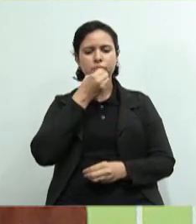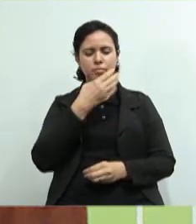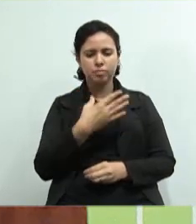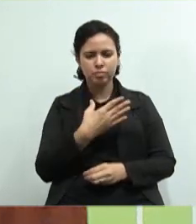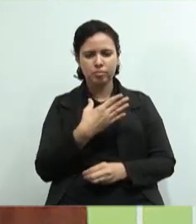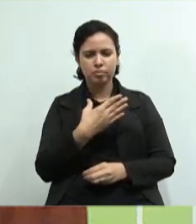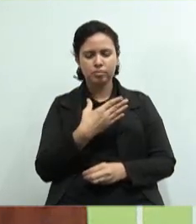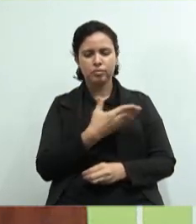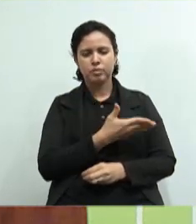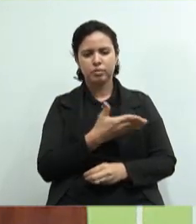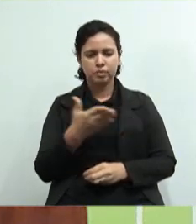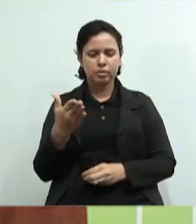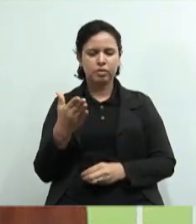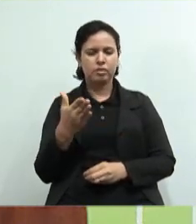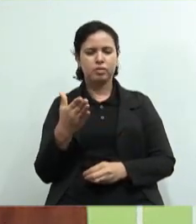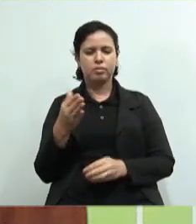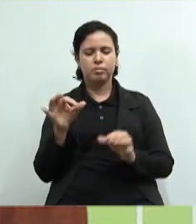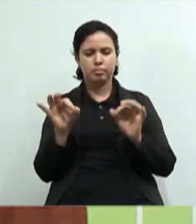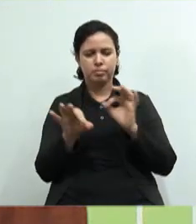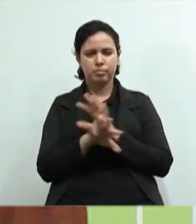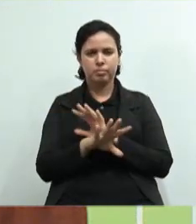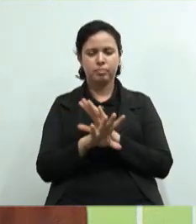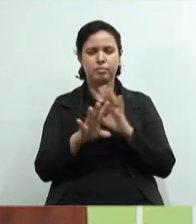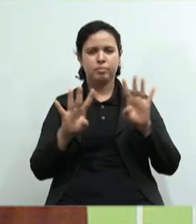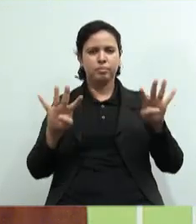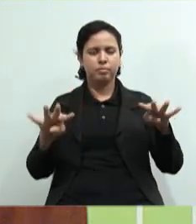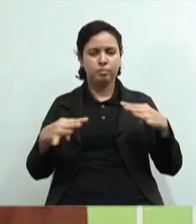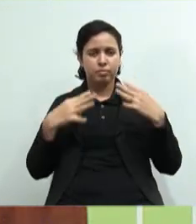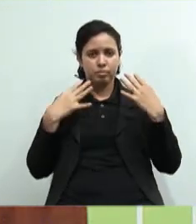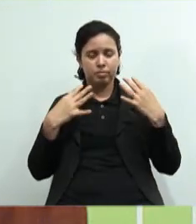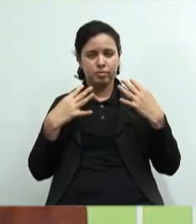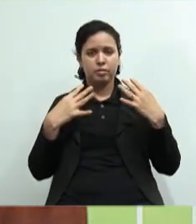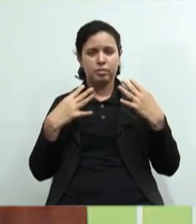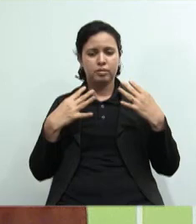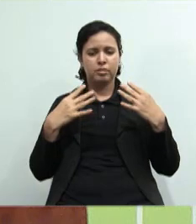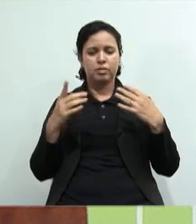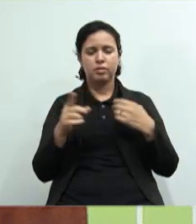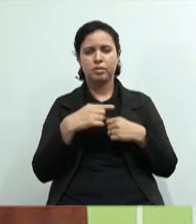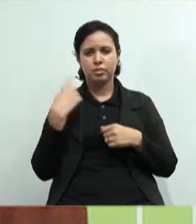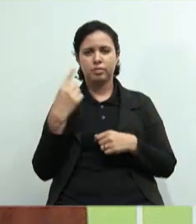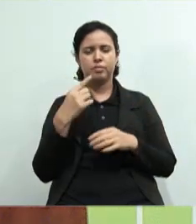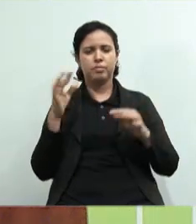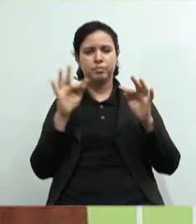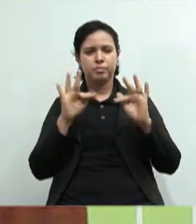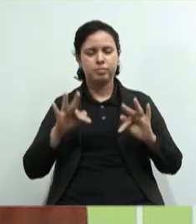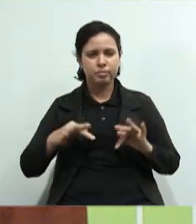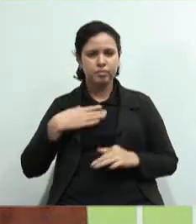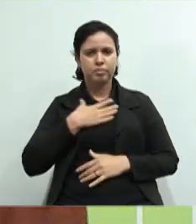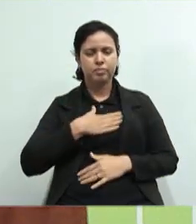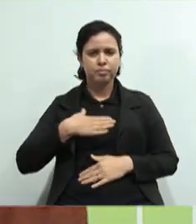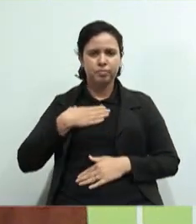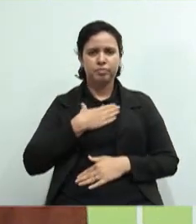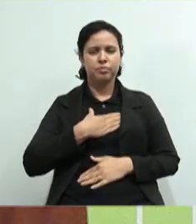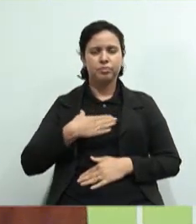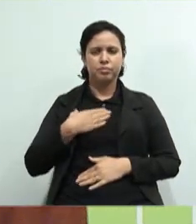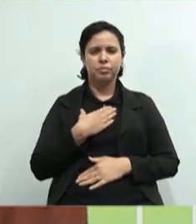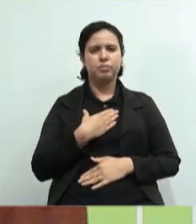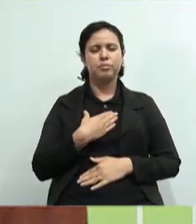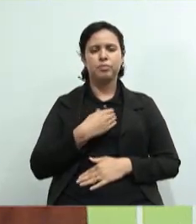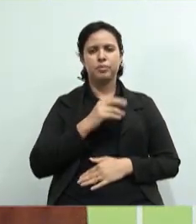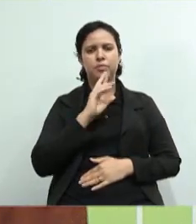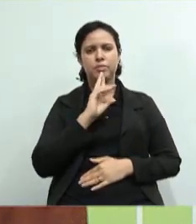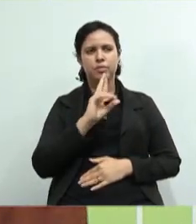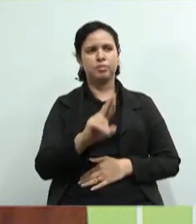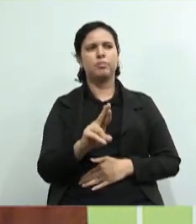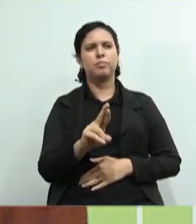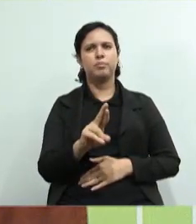Vocês comprovaram realmente que estavam ligadinhos na aula e a gente ficou muito satisfeito mesmo com o nível das